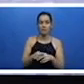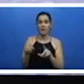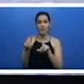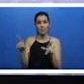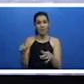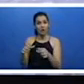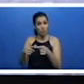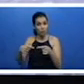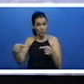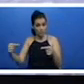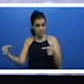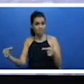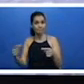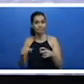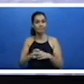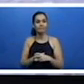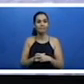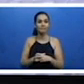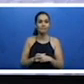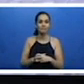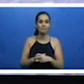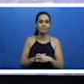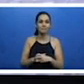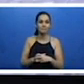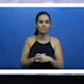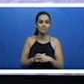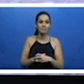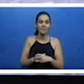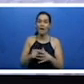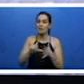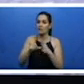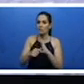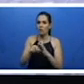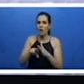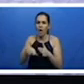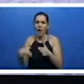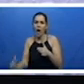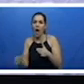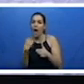E depois, após eclodir esses ovos, as larvas caem dentro do corpo